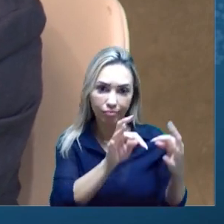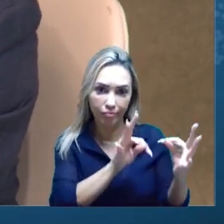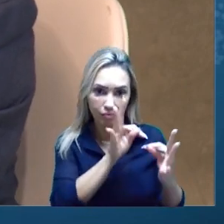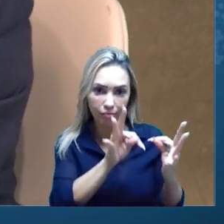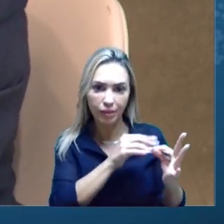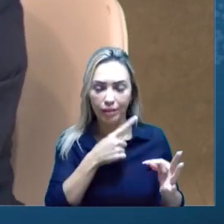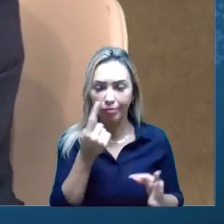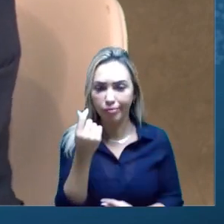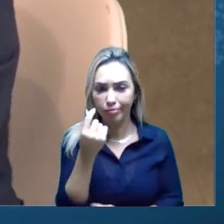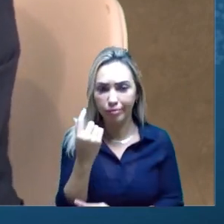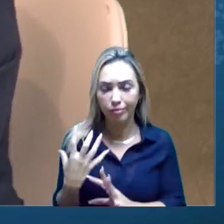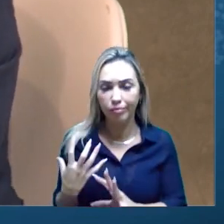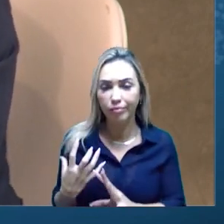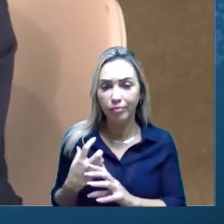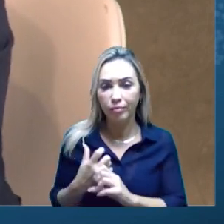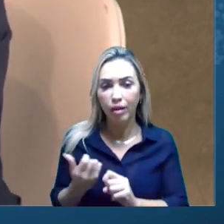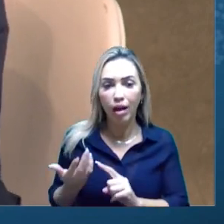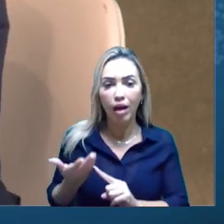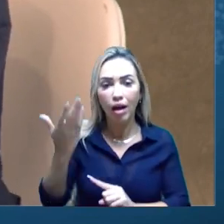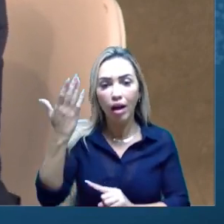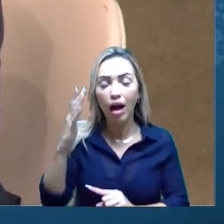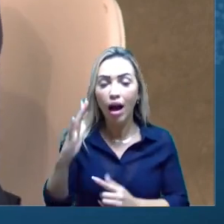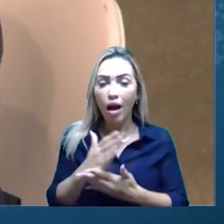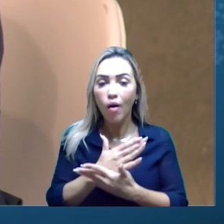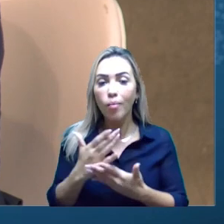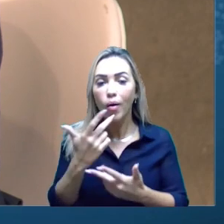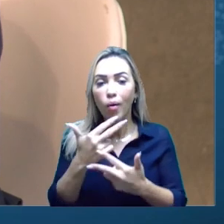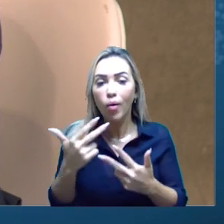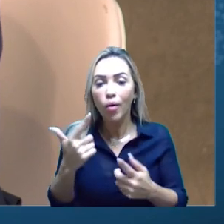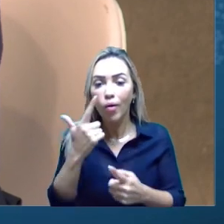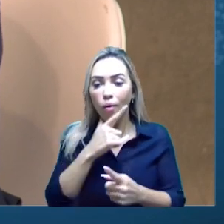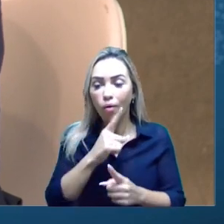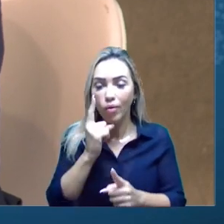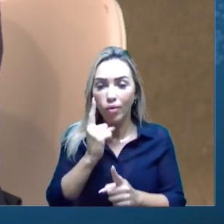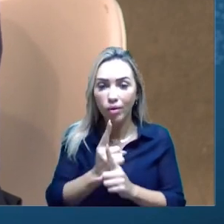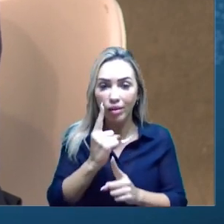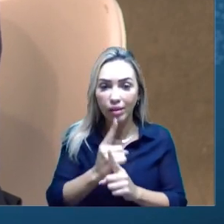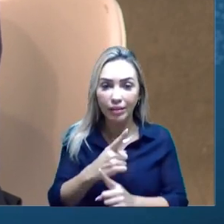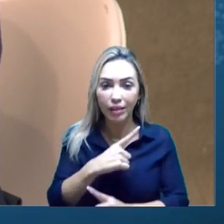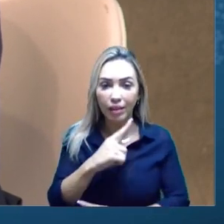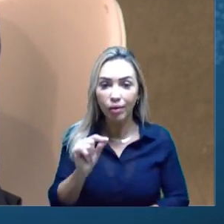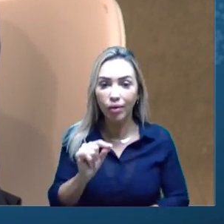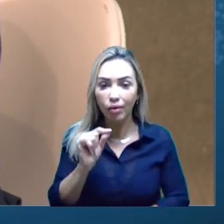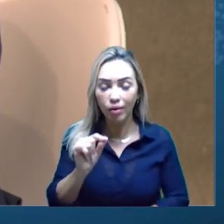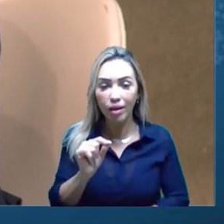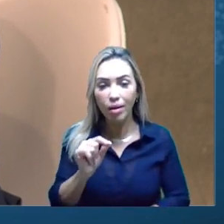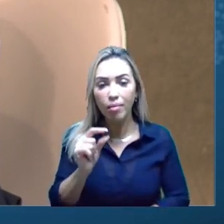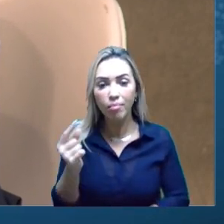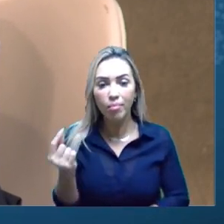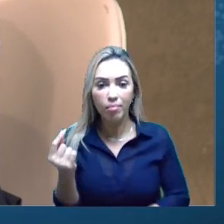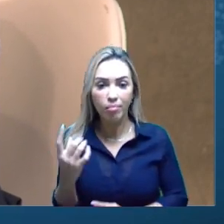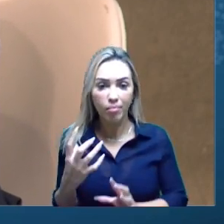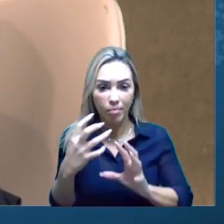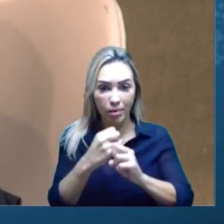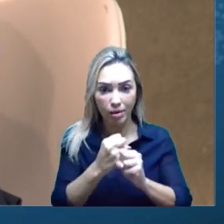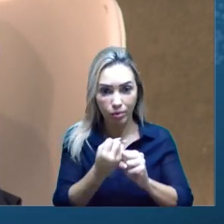altos e grandes volumes, e em muitos casos você tem a questão de volume e preço.